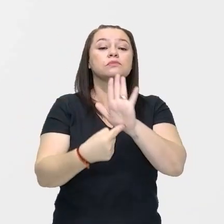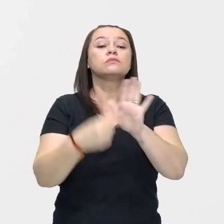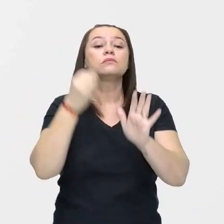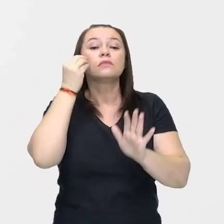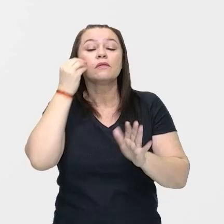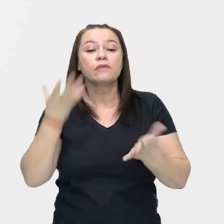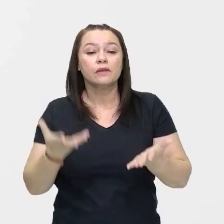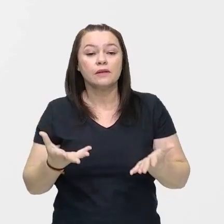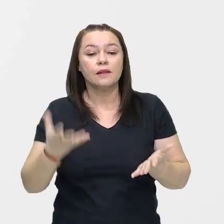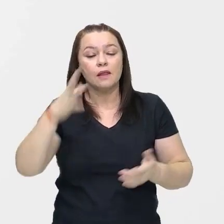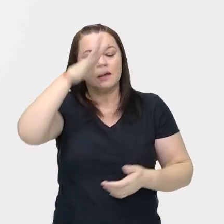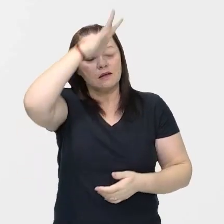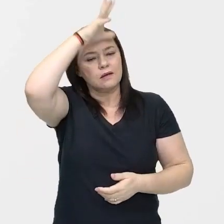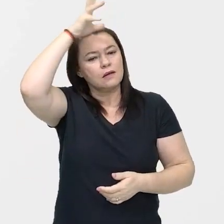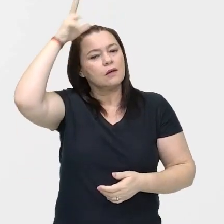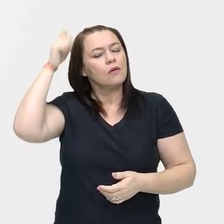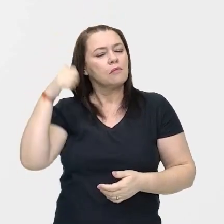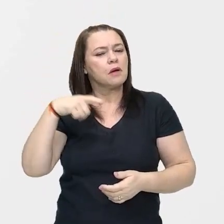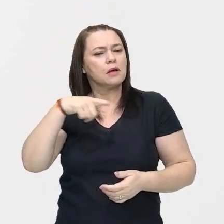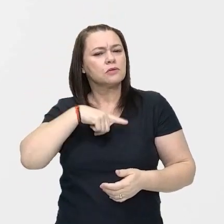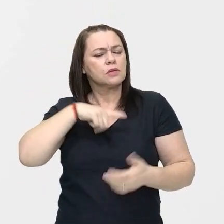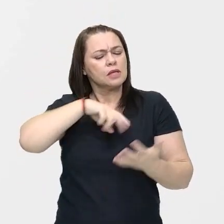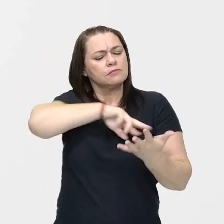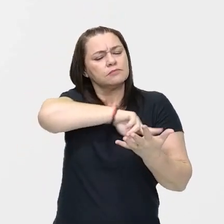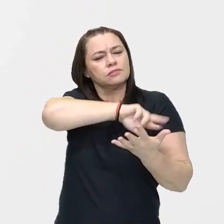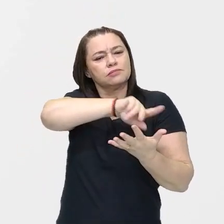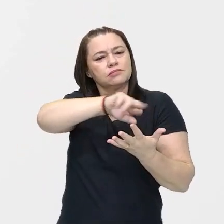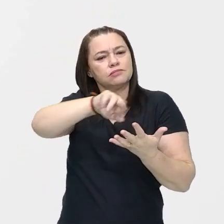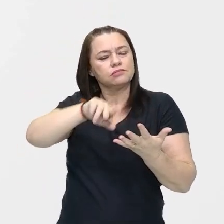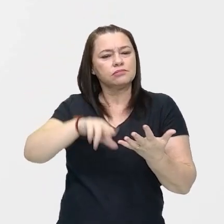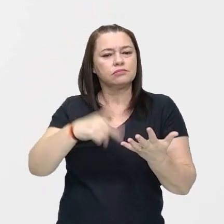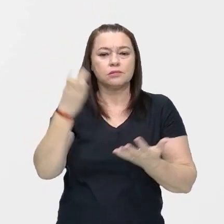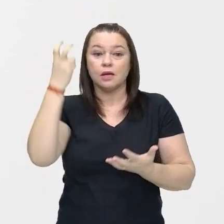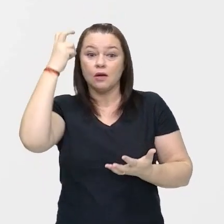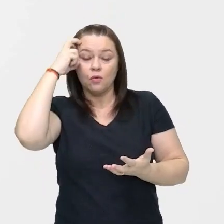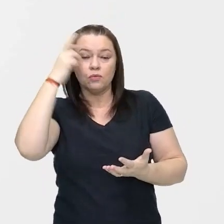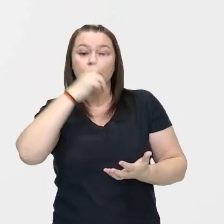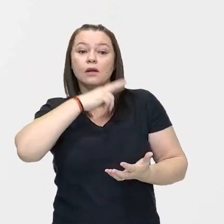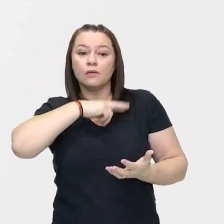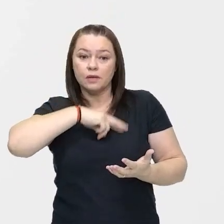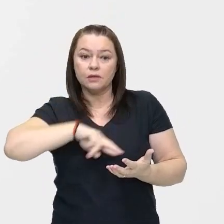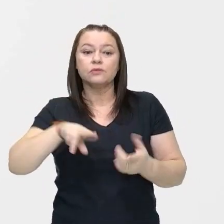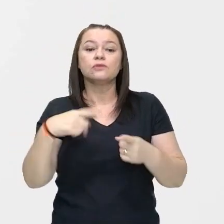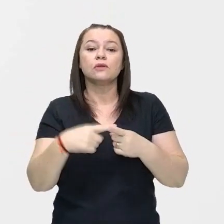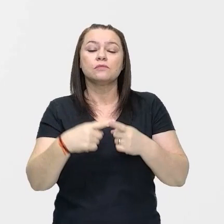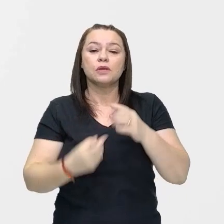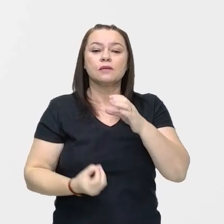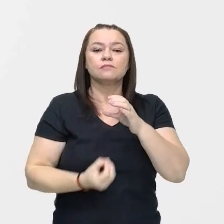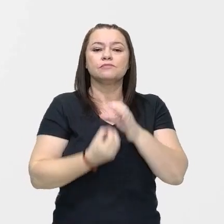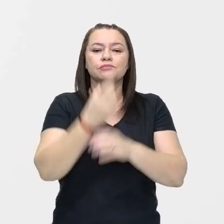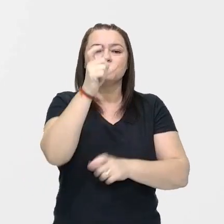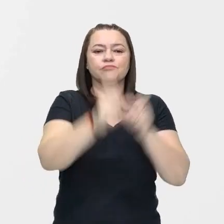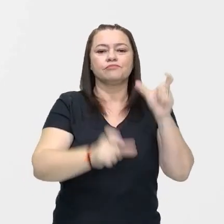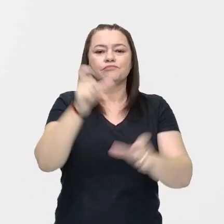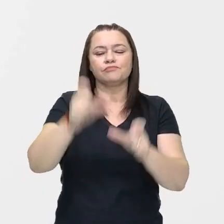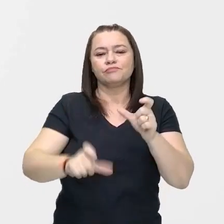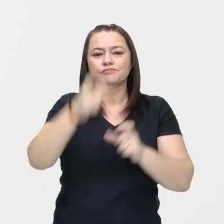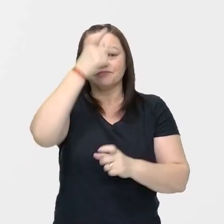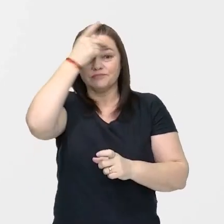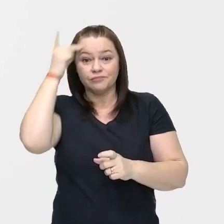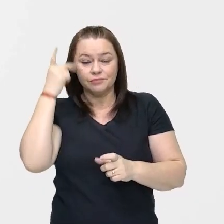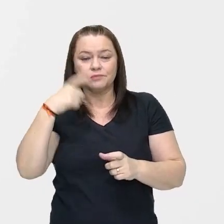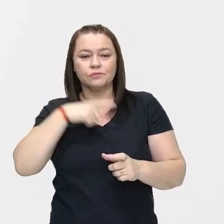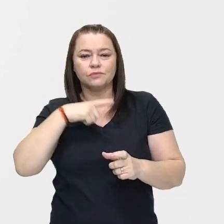O Amazonas comporta uma diversidade cultural e religiosa por conta da sua formação étnica. Podemos destacar as